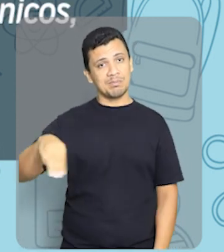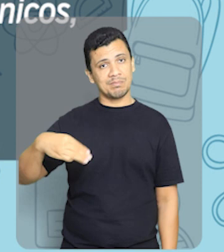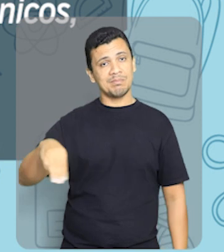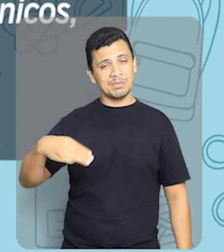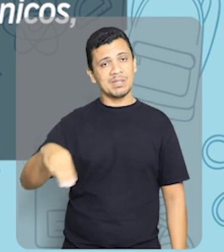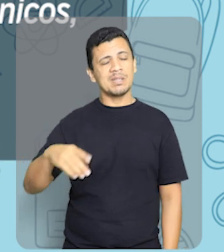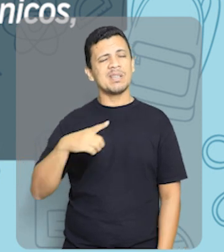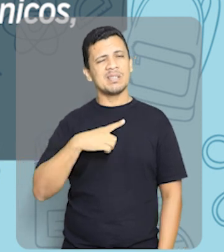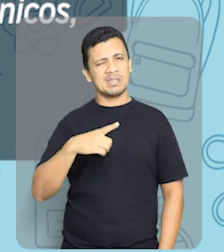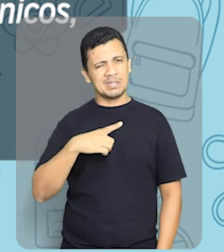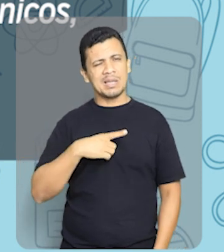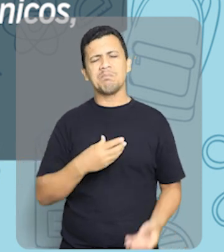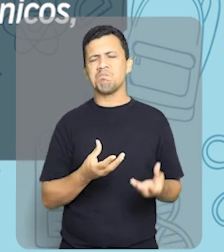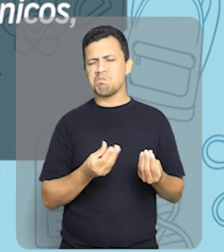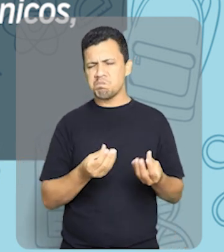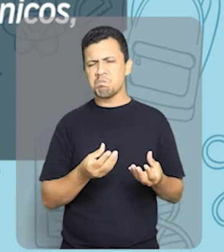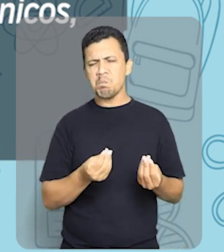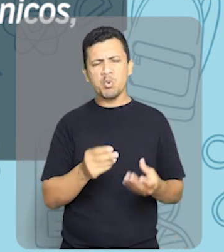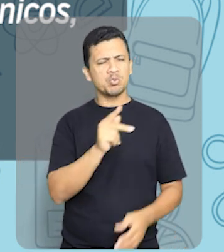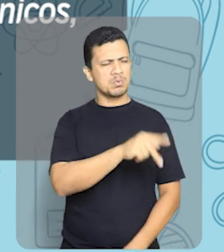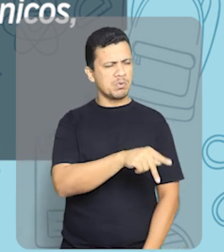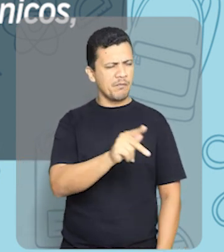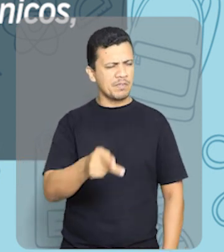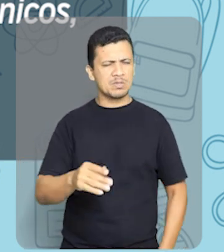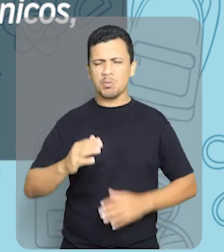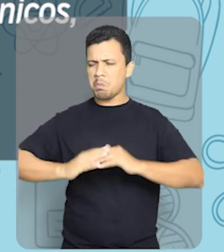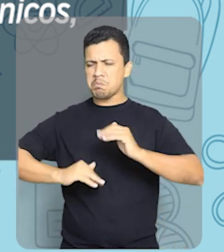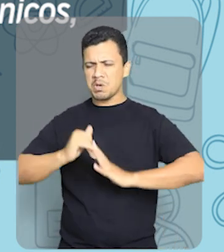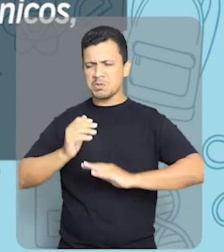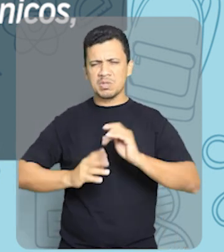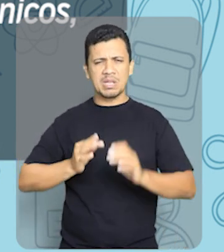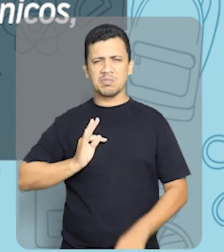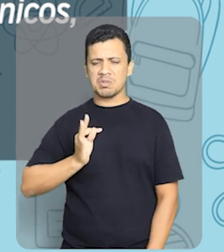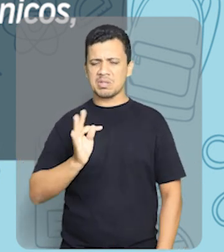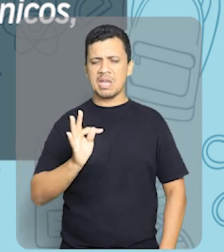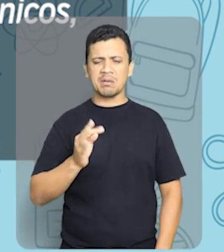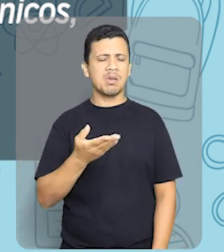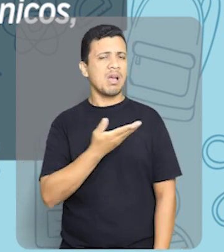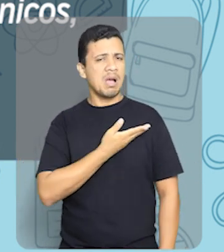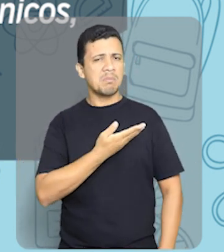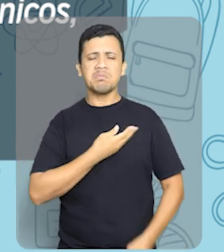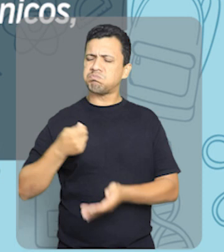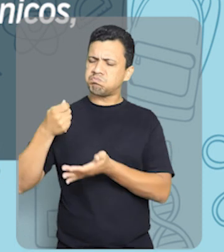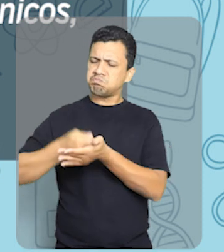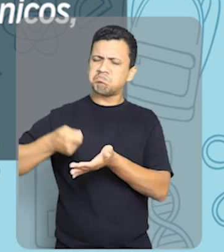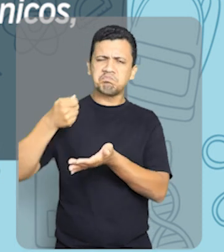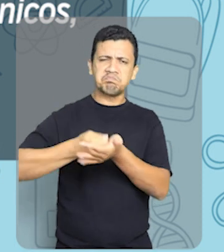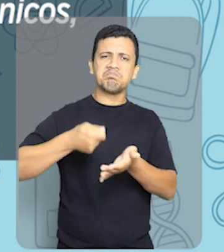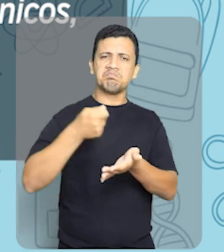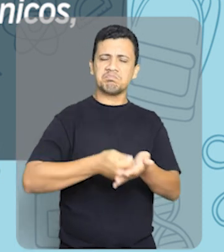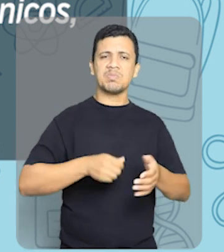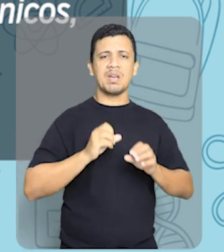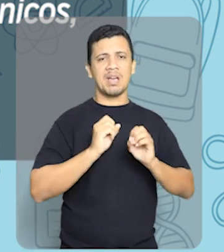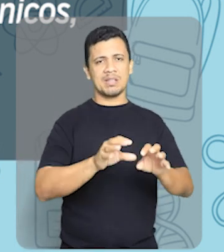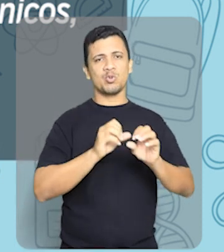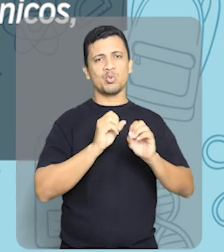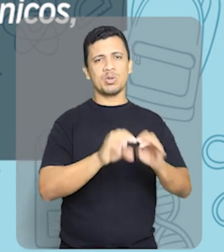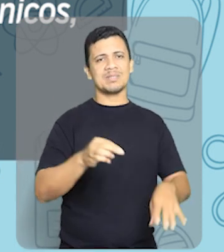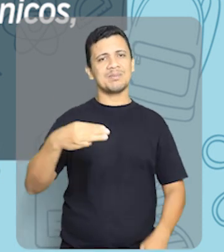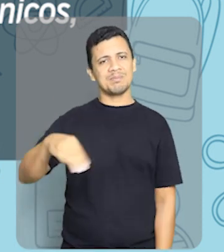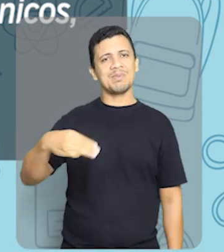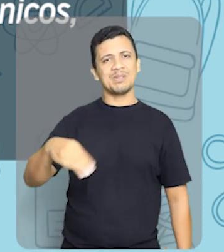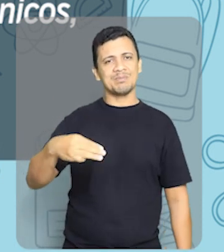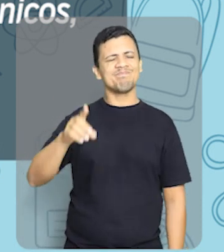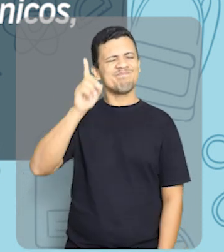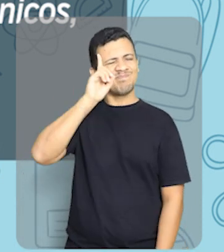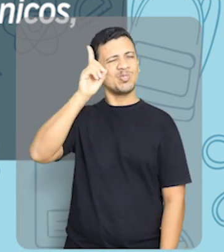muitos professores, técnicos, colegas que estão lutando pela educação do Maranhão no dia a dia,